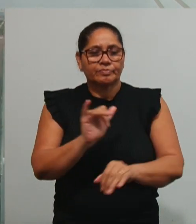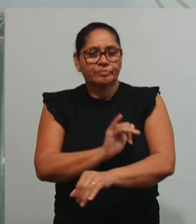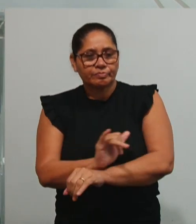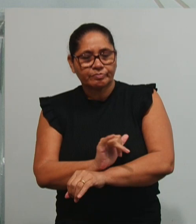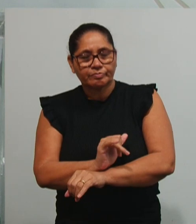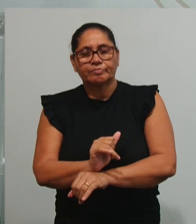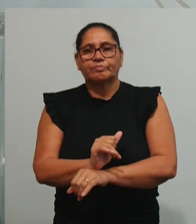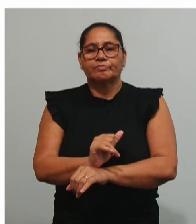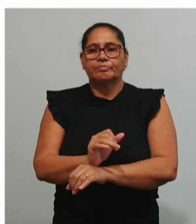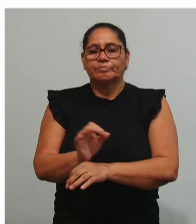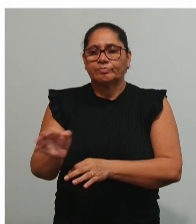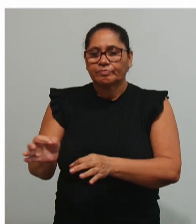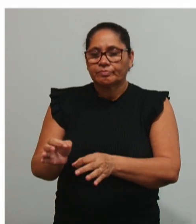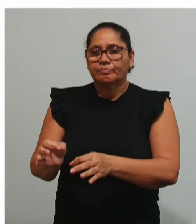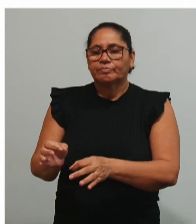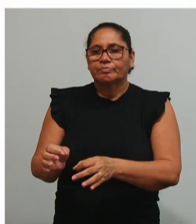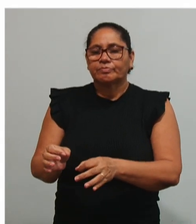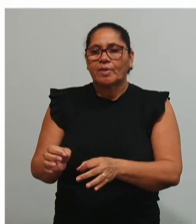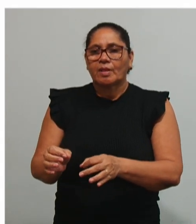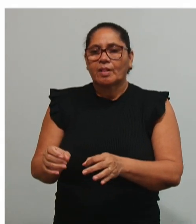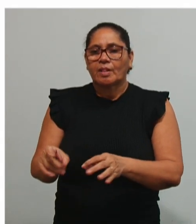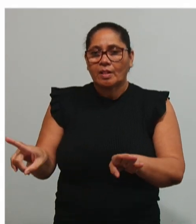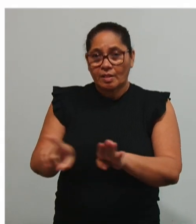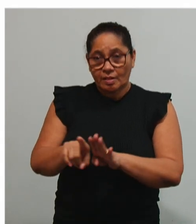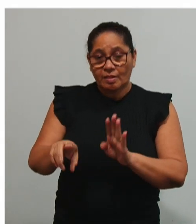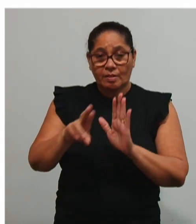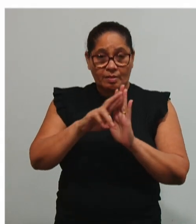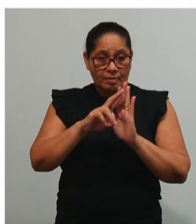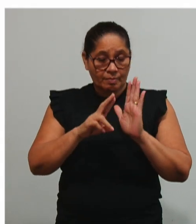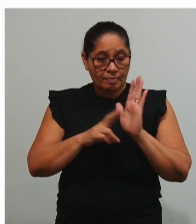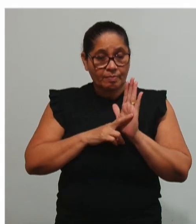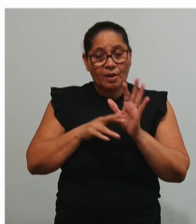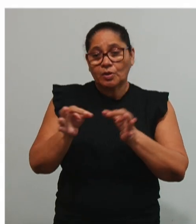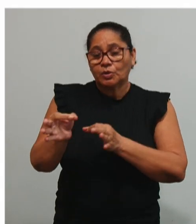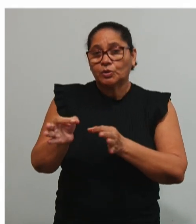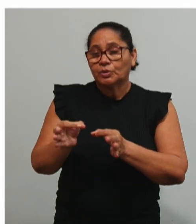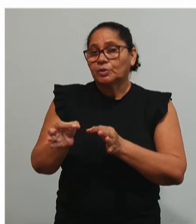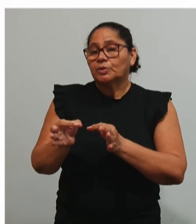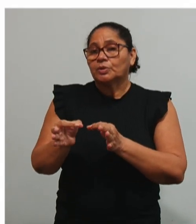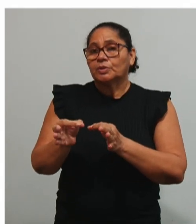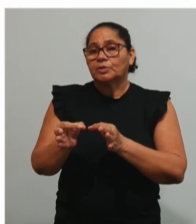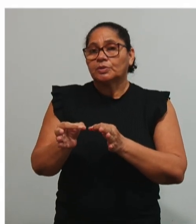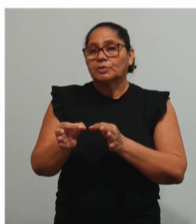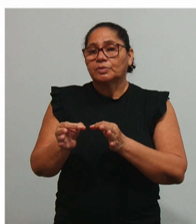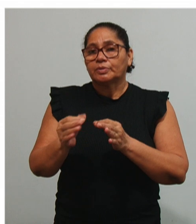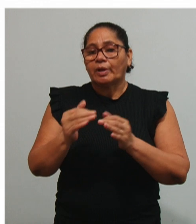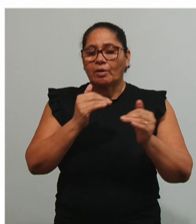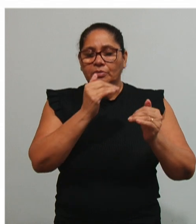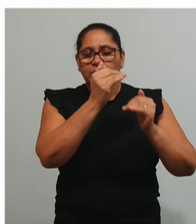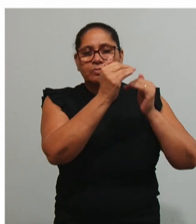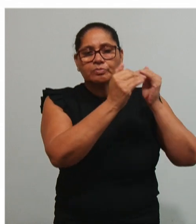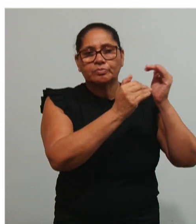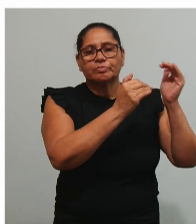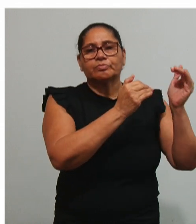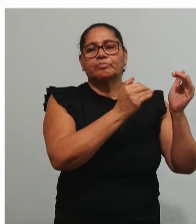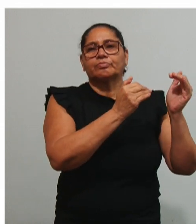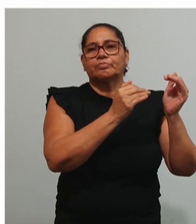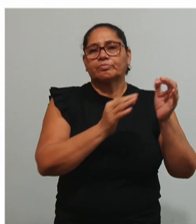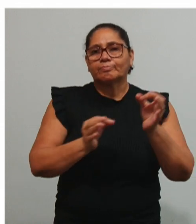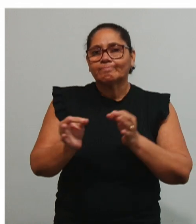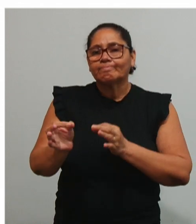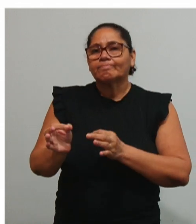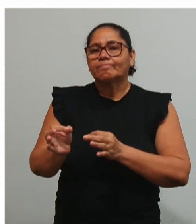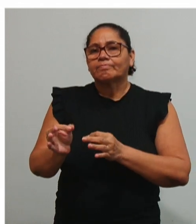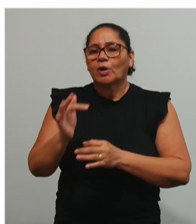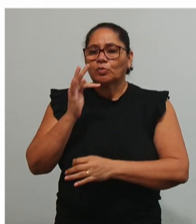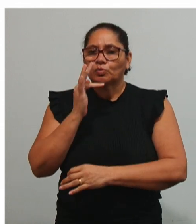plano e estratégia também é um padrão, né? Então, as organizações, elas desenvolvem planos para o